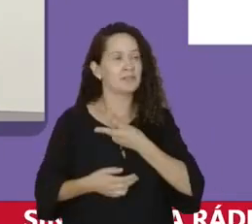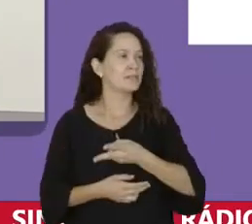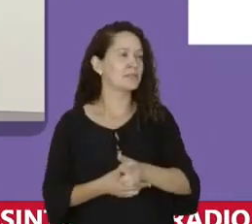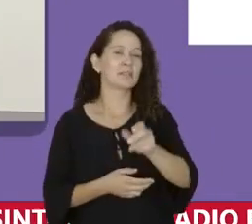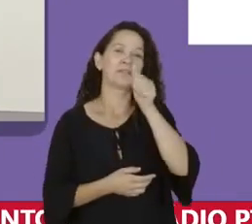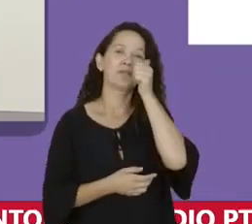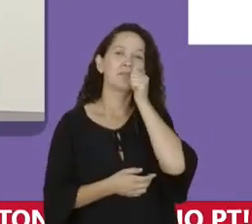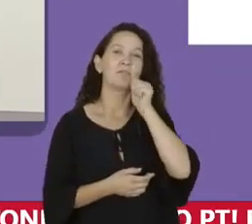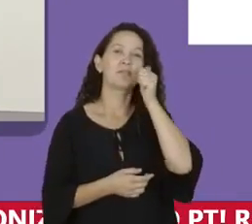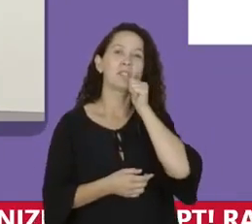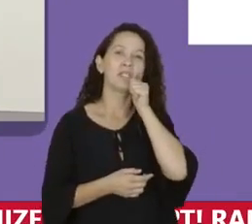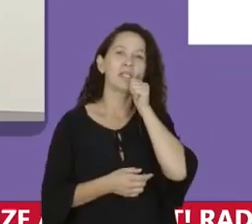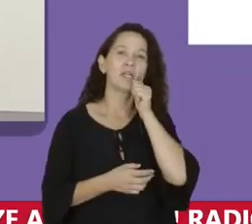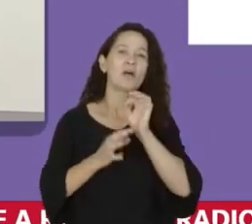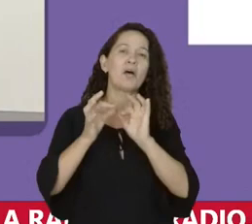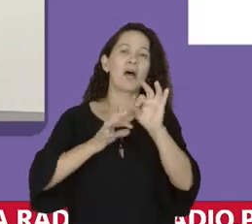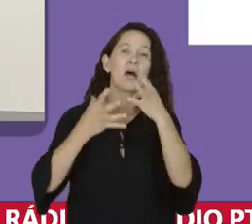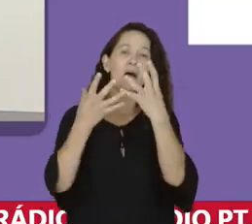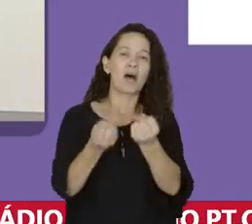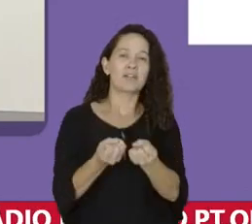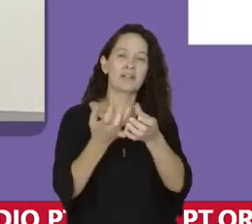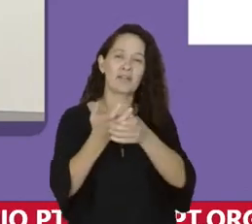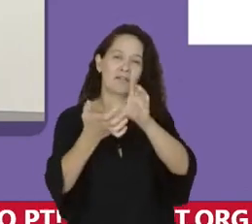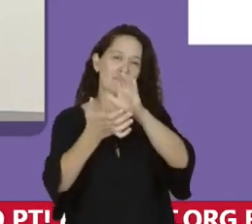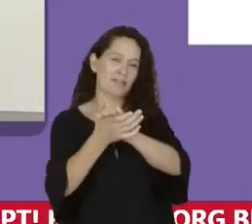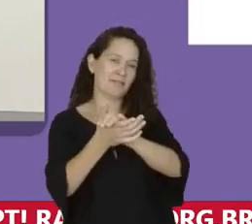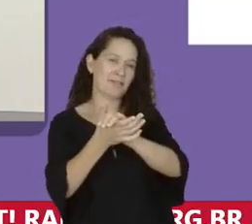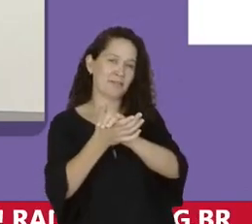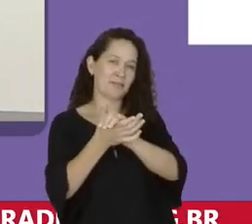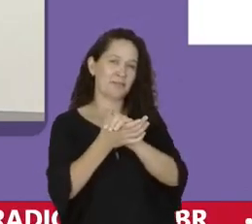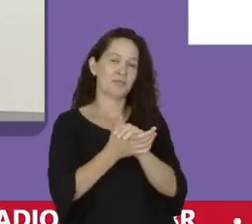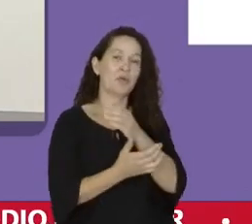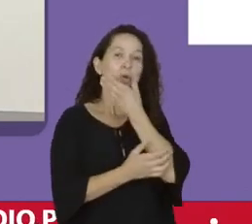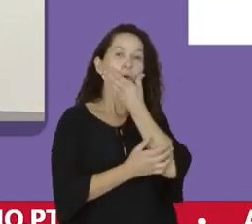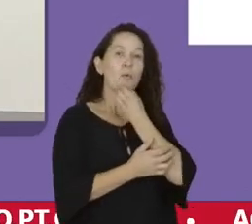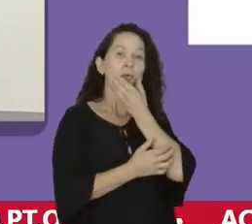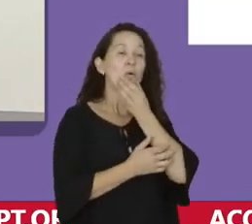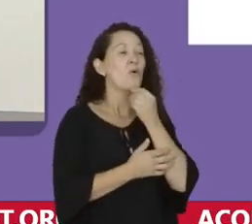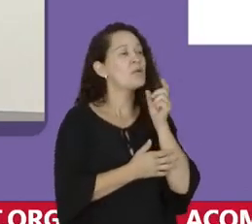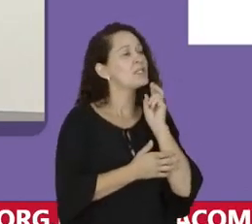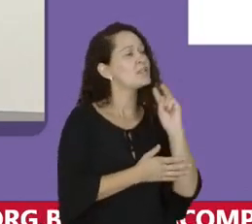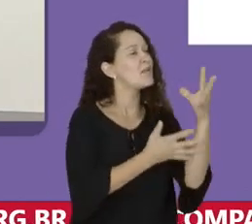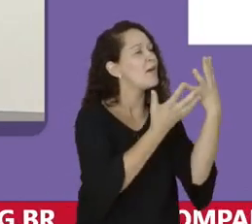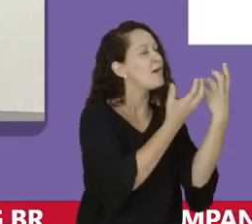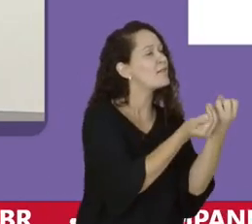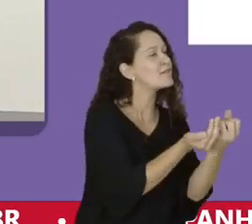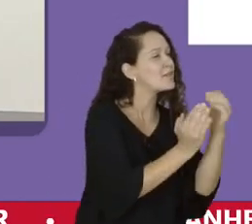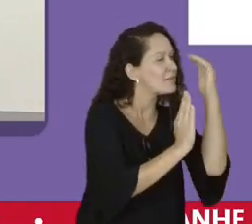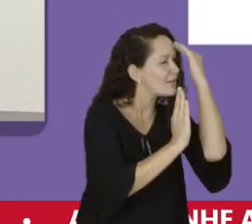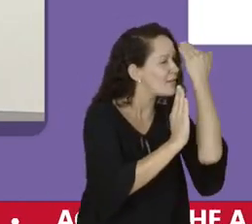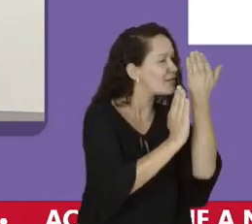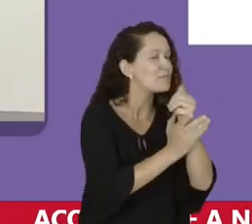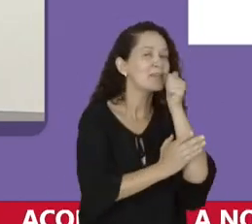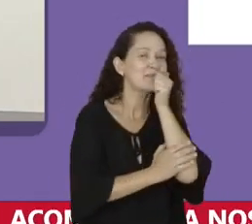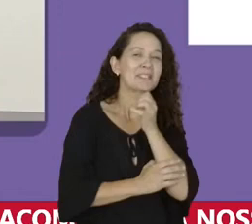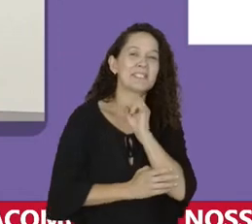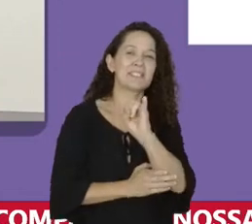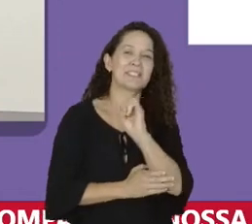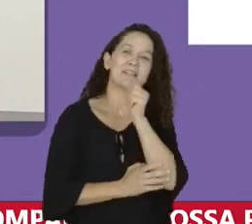responsabilidade, conduzir o casamento de uma tal maneira que os homens se tornem dóceis.